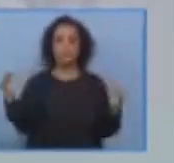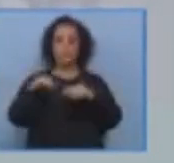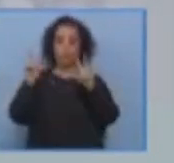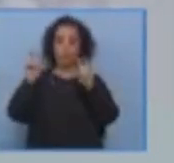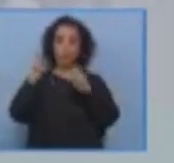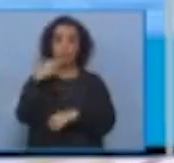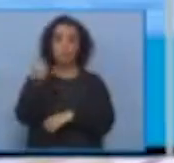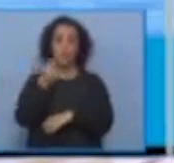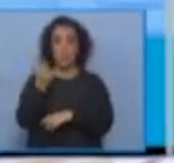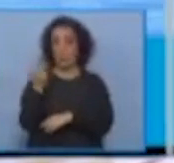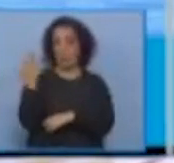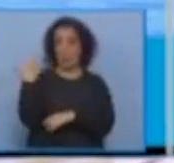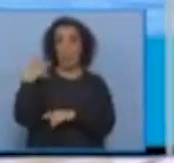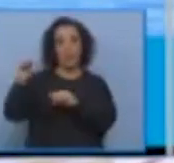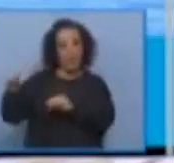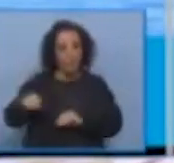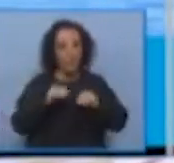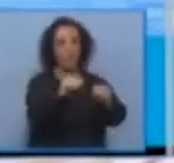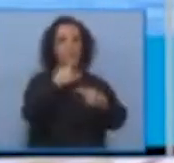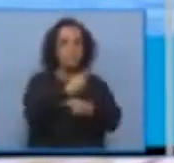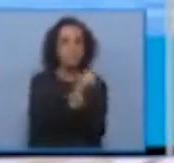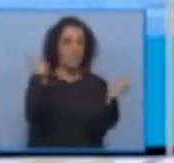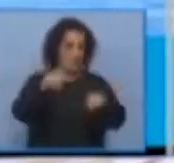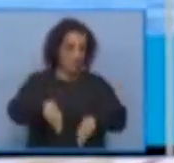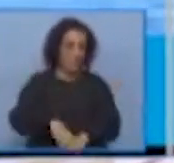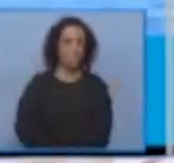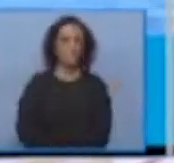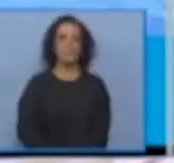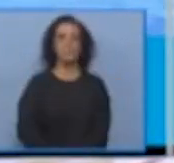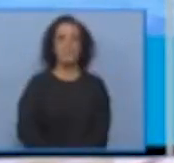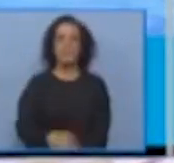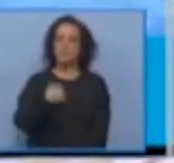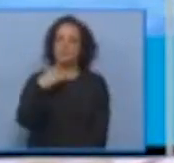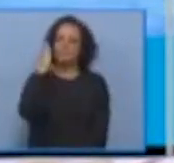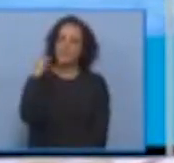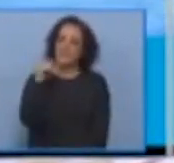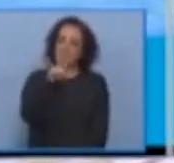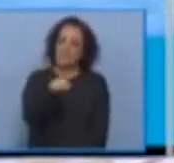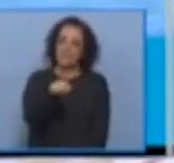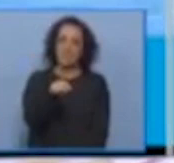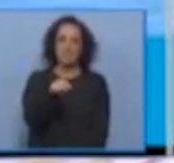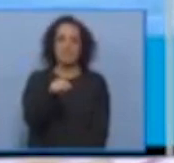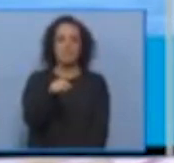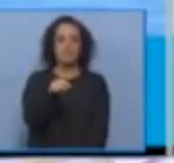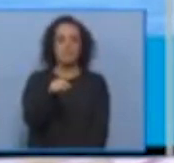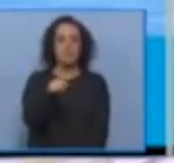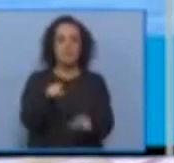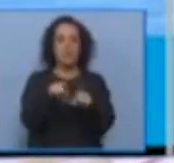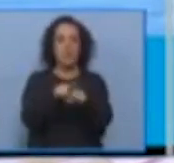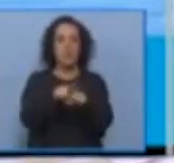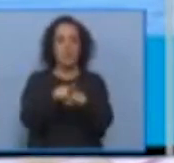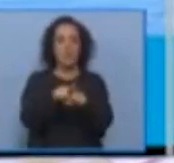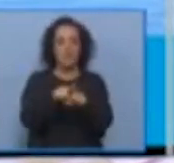juventude, não é? Eu acho que é também uma ocasião de chamar os jovens